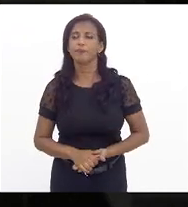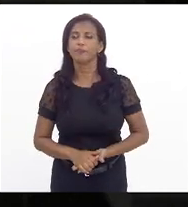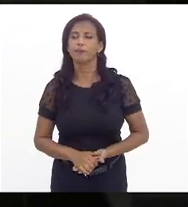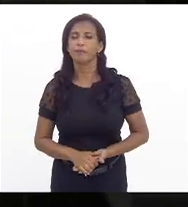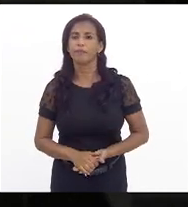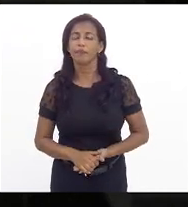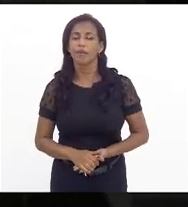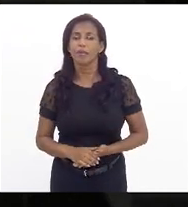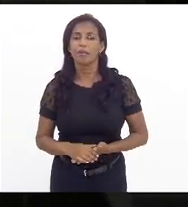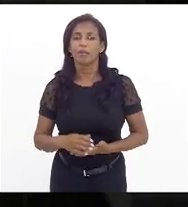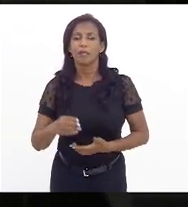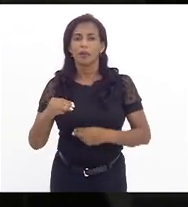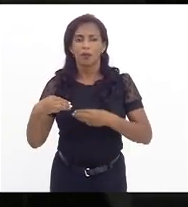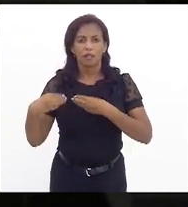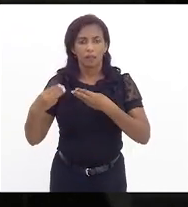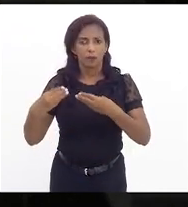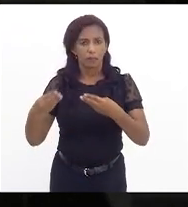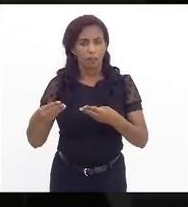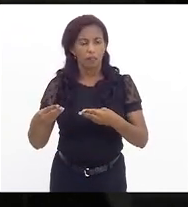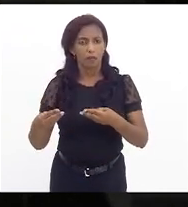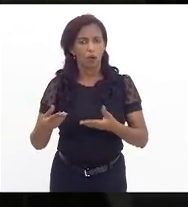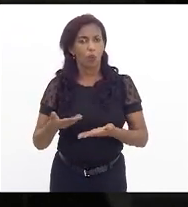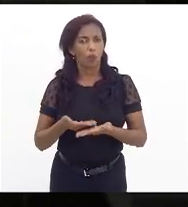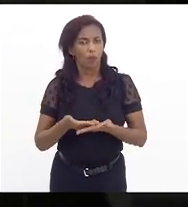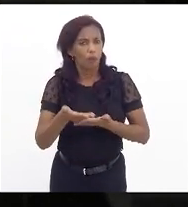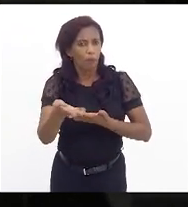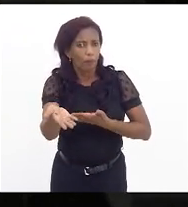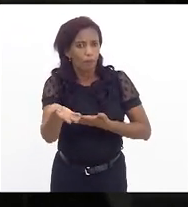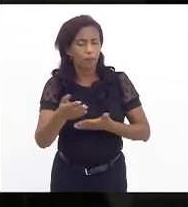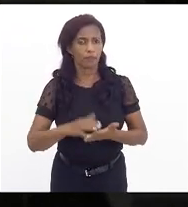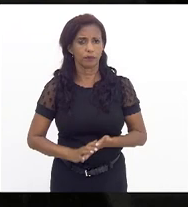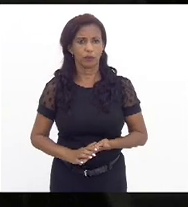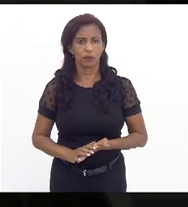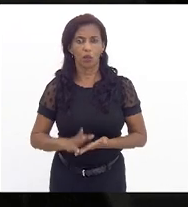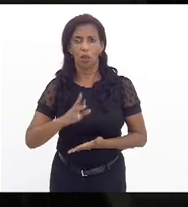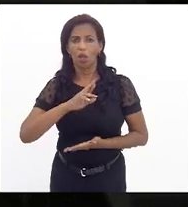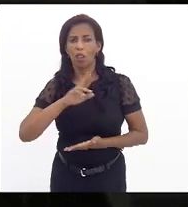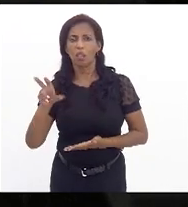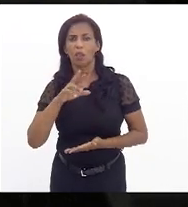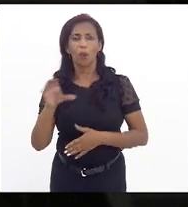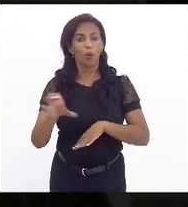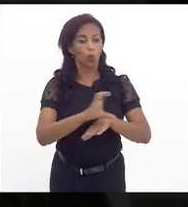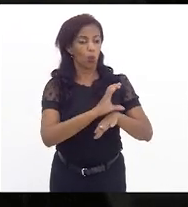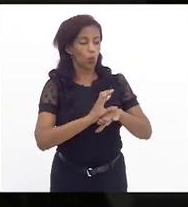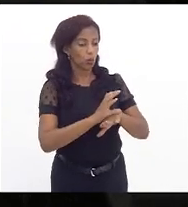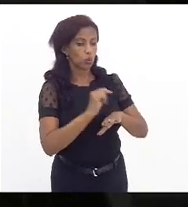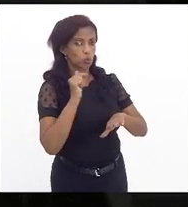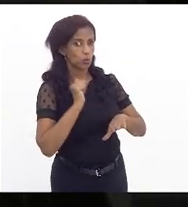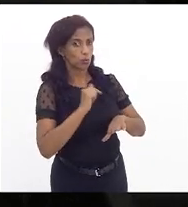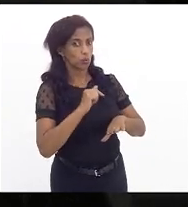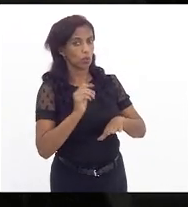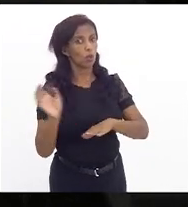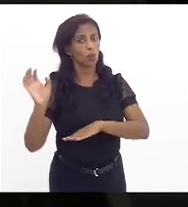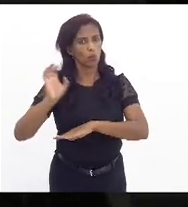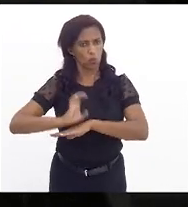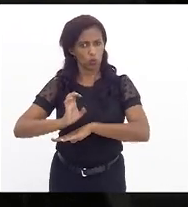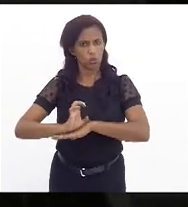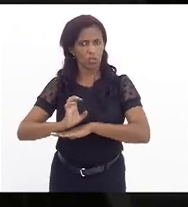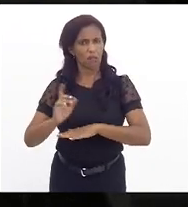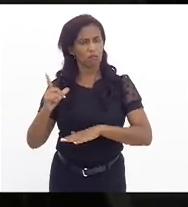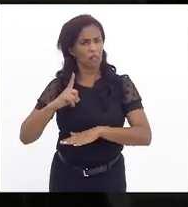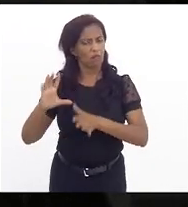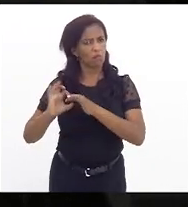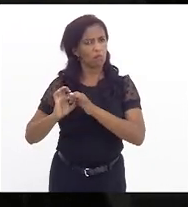Uma portaria ministerial com recomendações não é um dispositivo constitucional, Sérgio Fernandes. Os estados têm uma margem de